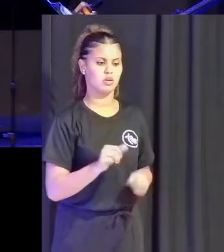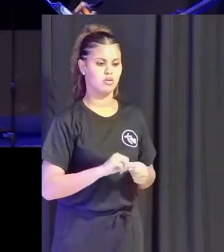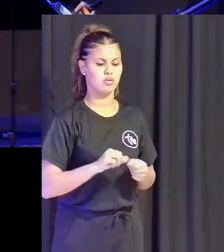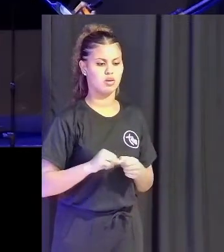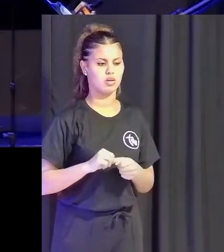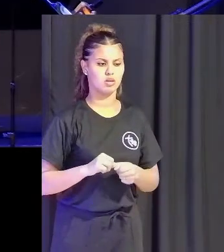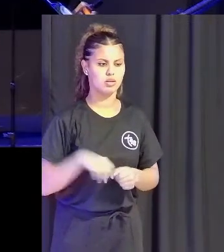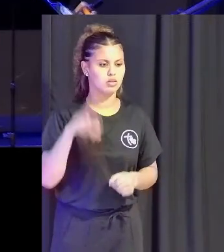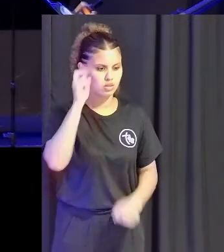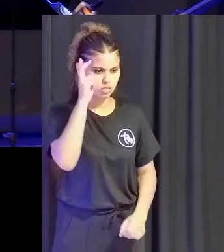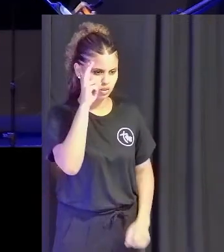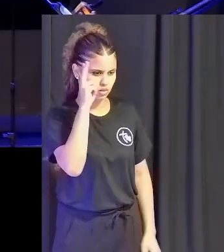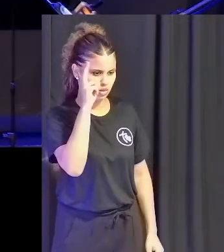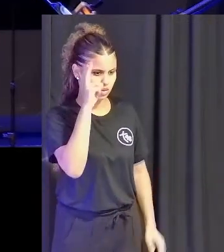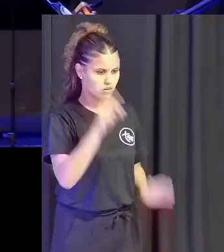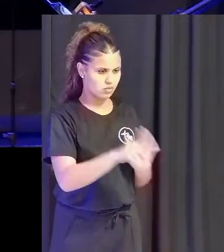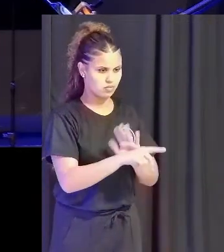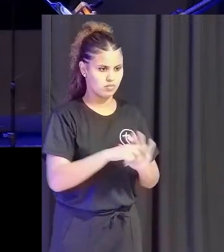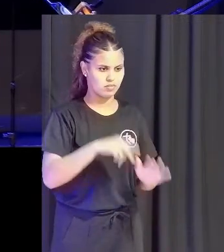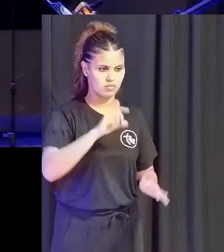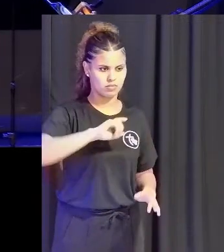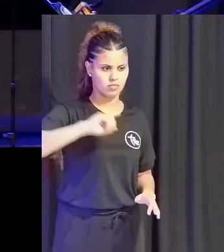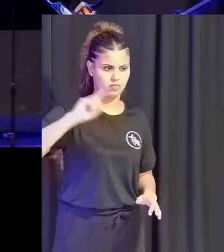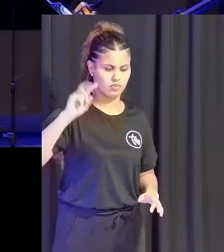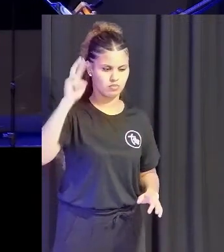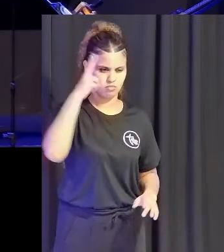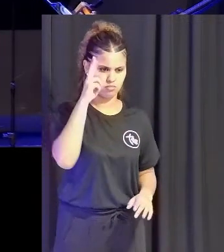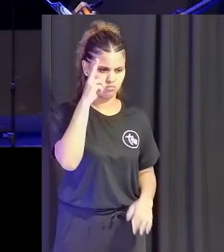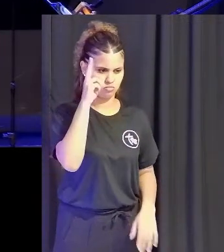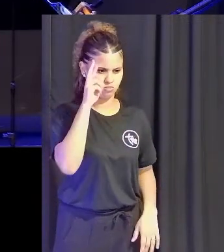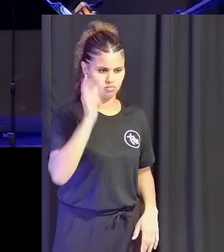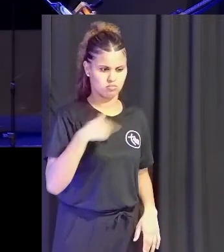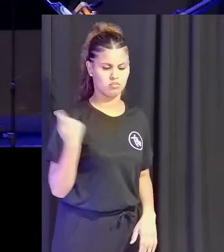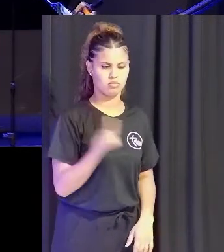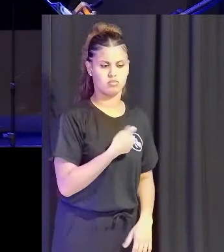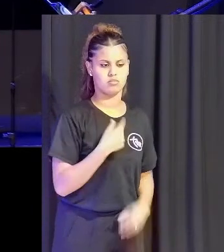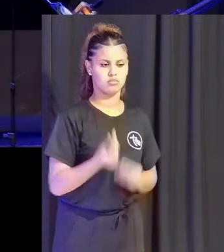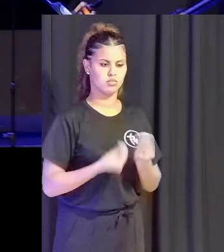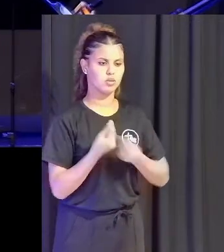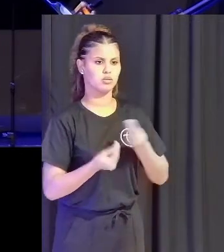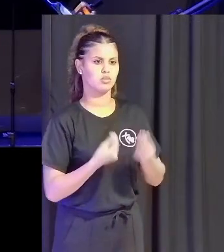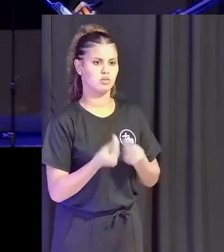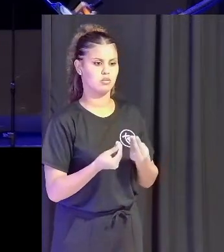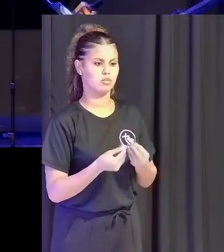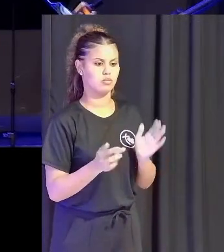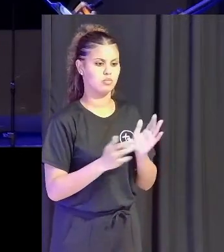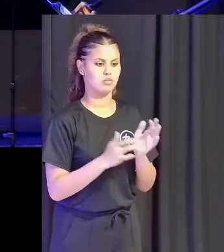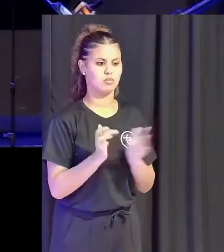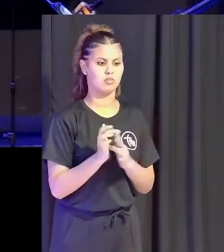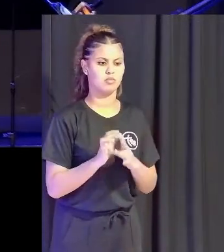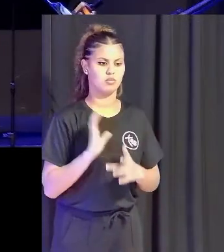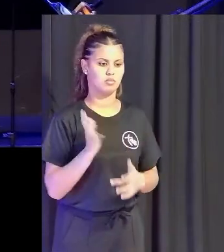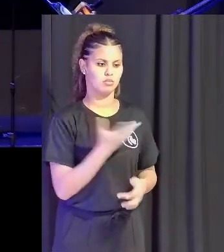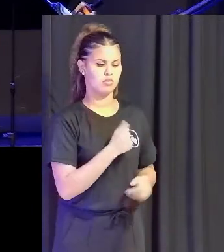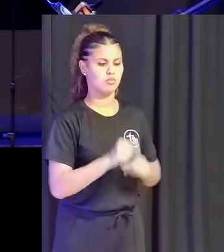e lembre como Jesus te alcançou, como mudou a tua vida.